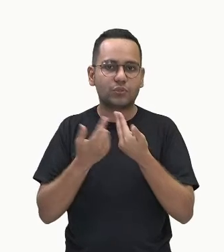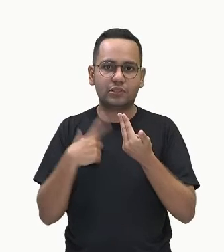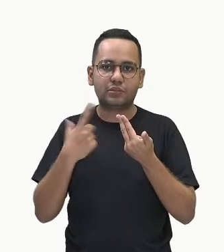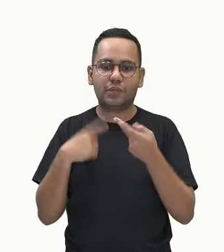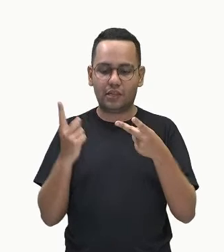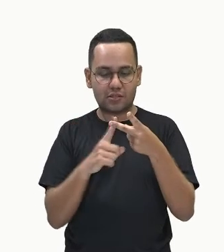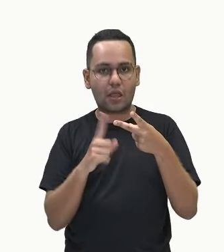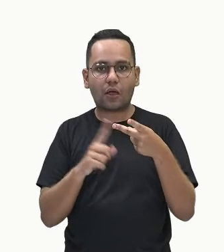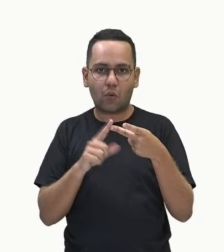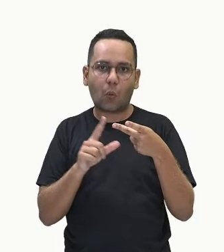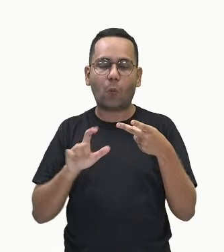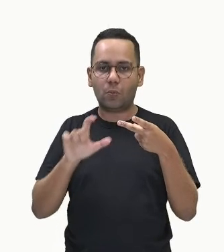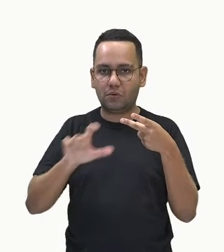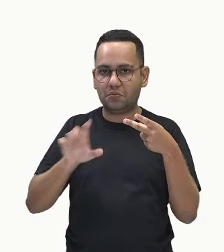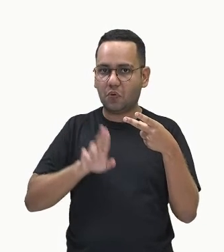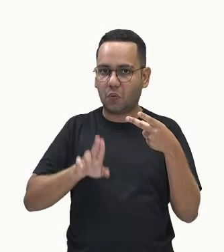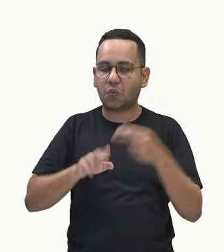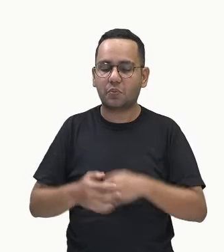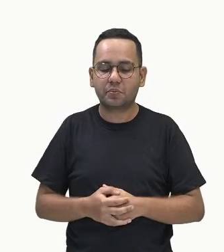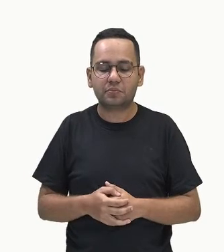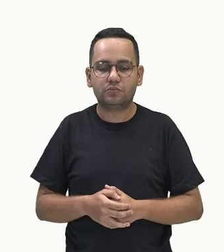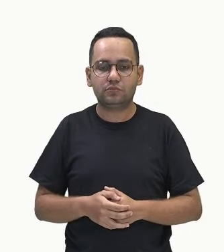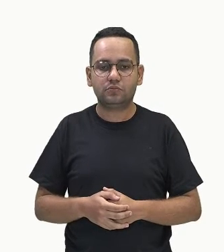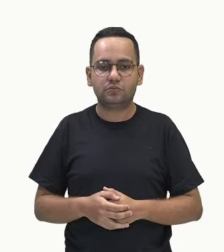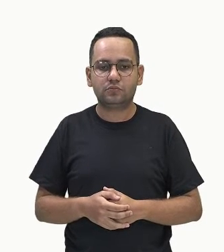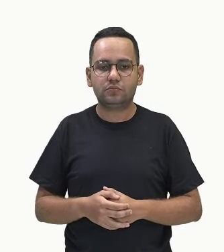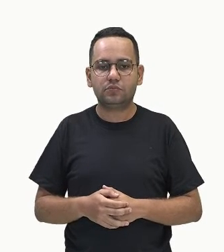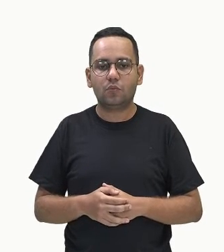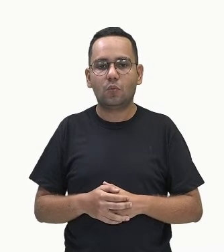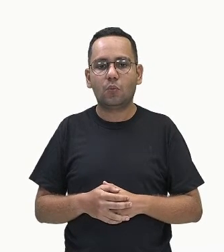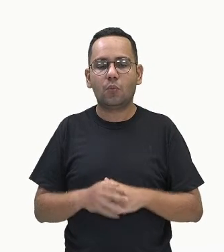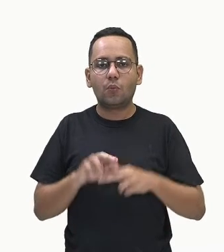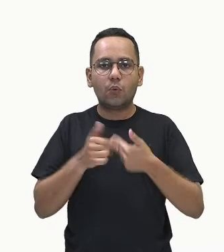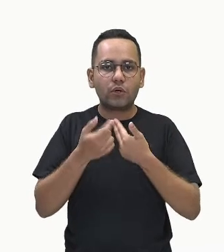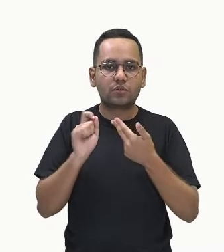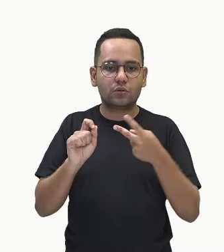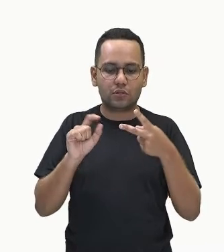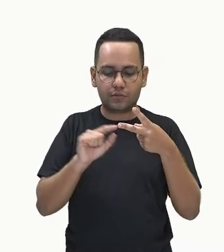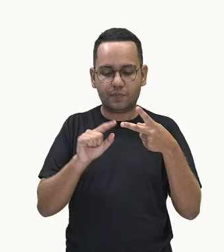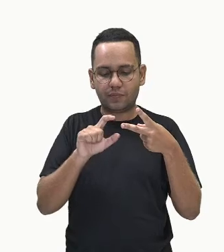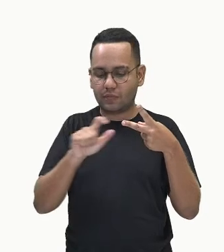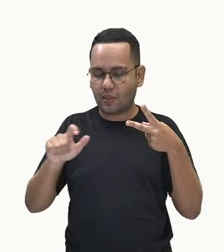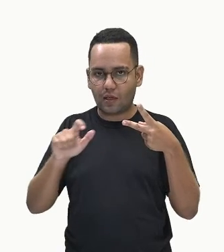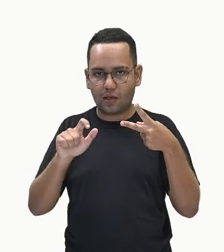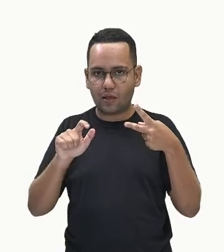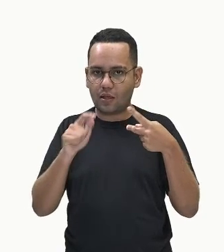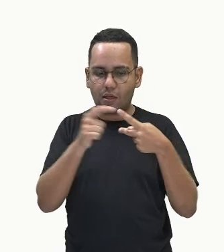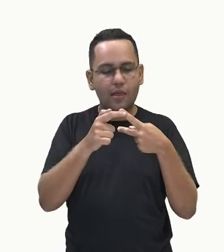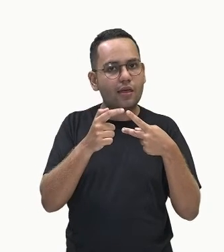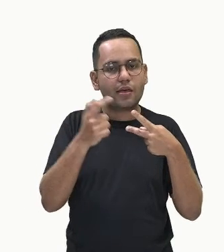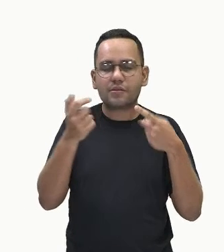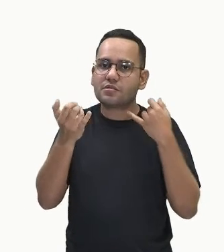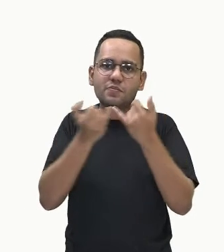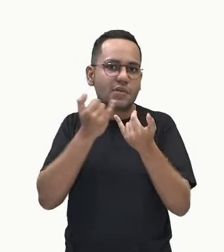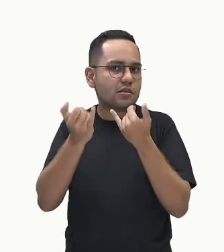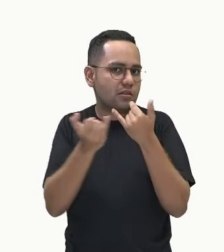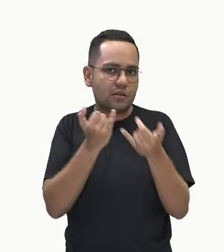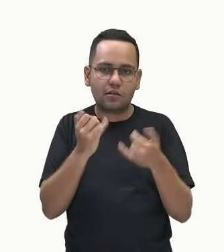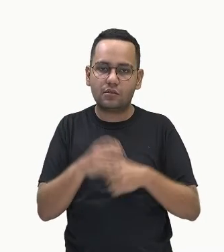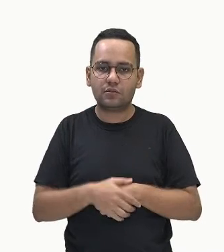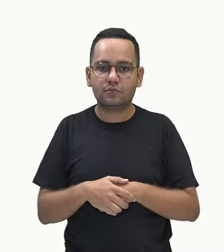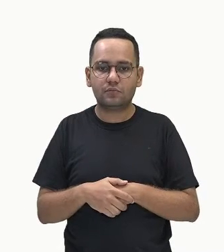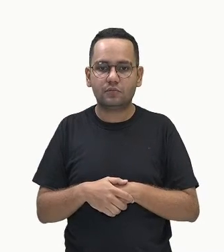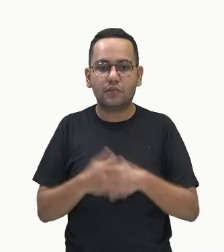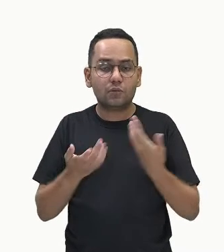expressão, tá? Lembrando que essa expressão aqui é a mesma dessa. A gente só substituiu